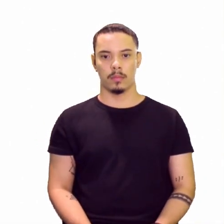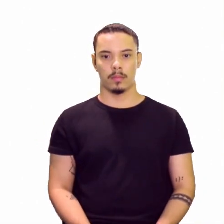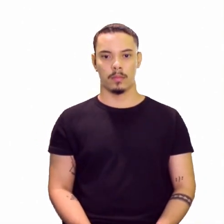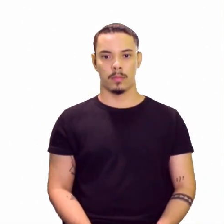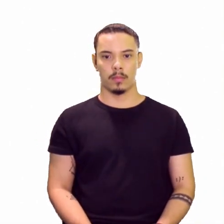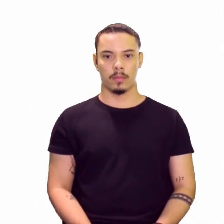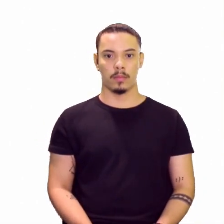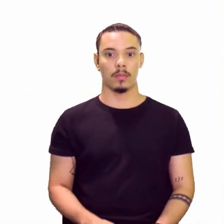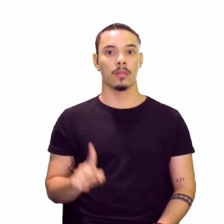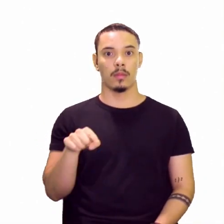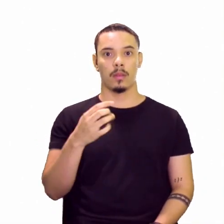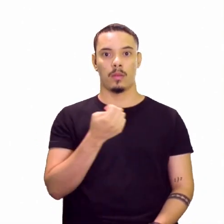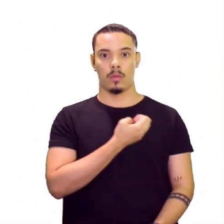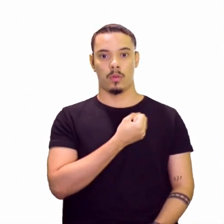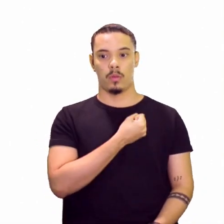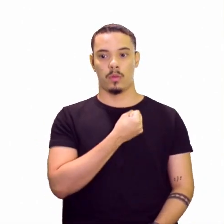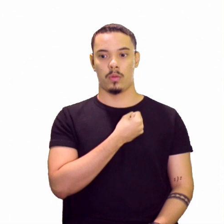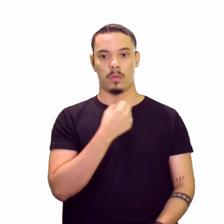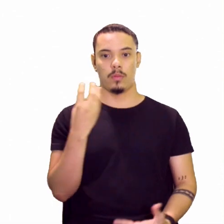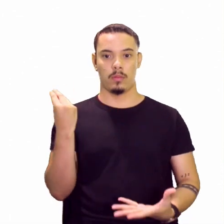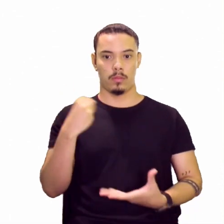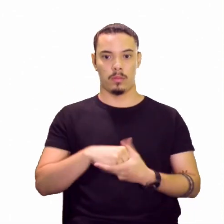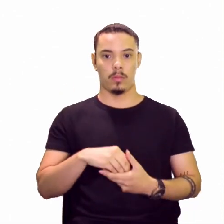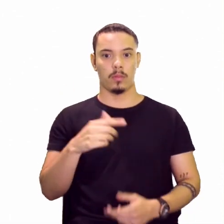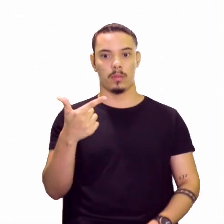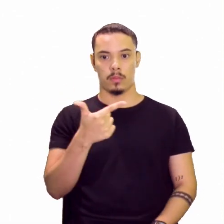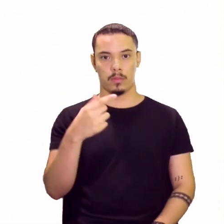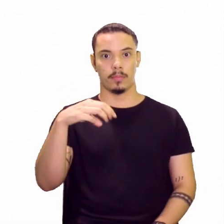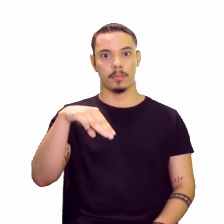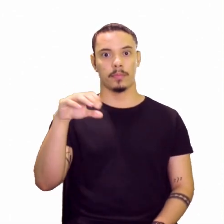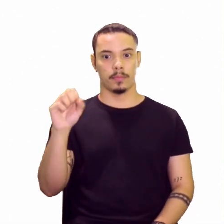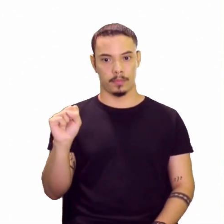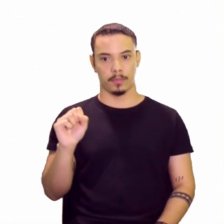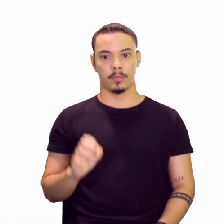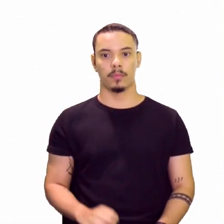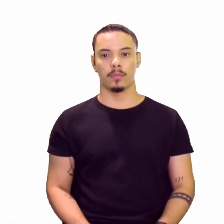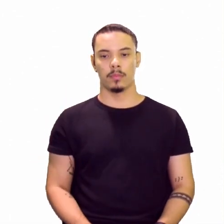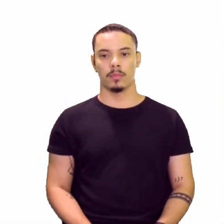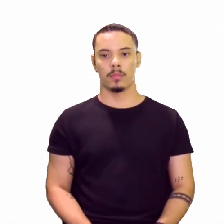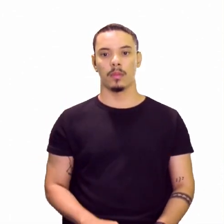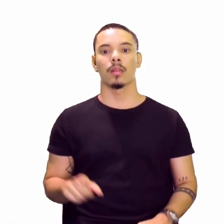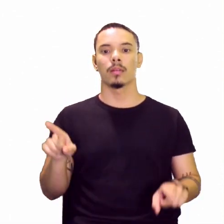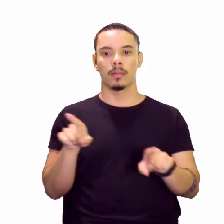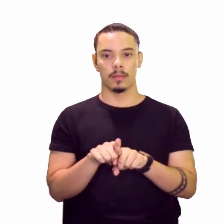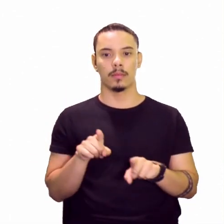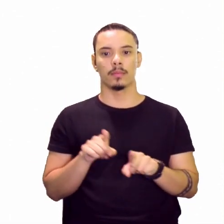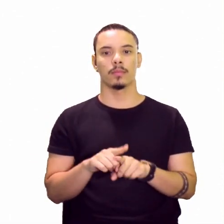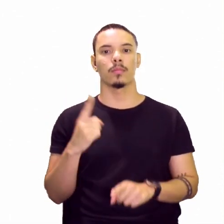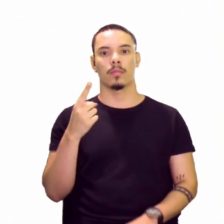nossa aceleração, 1. Lembrando que a unidade aqui é metros por segundo e aqui metros por segundo ao quadrado.